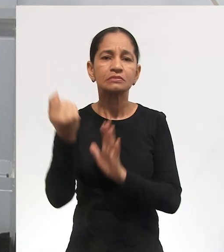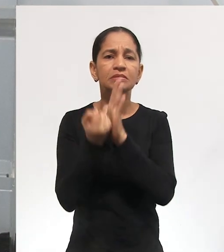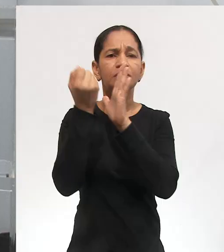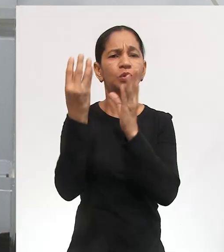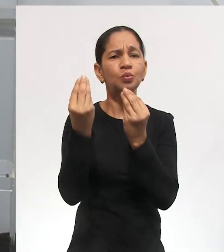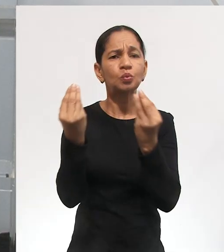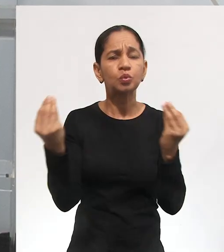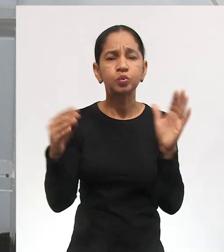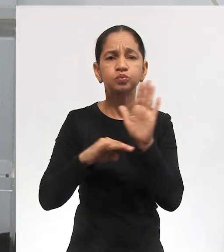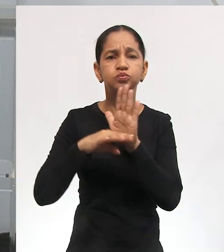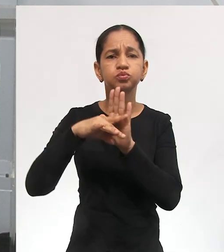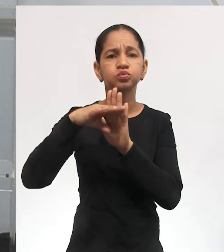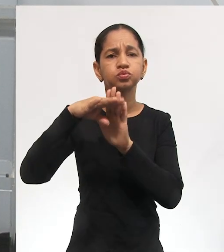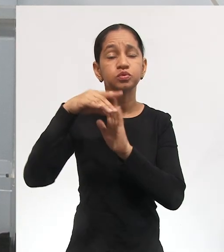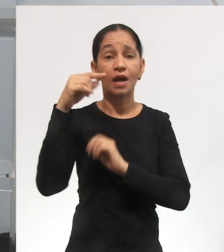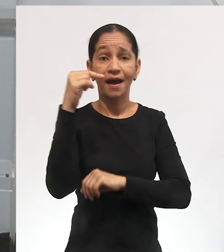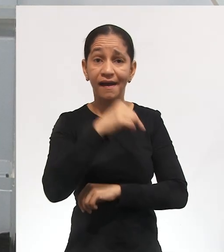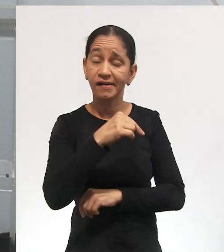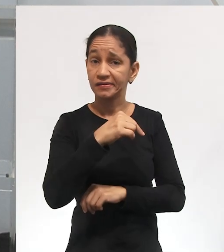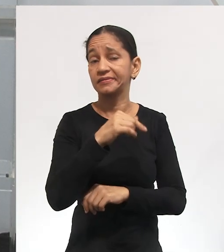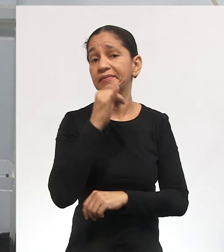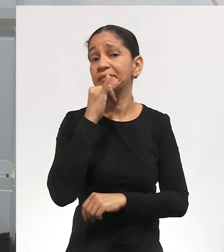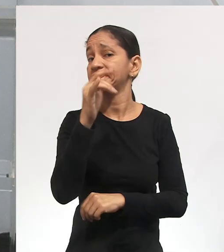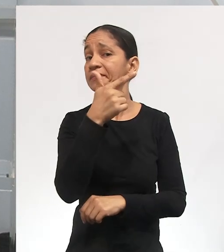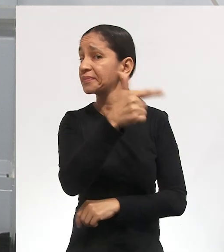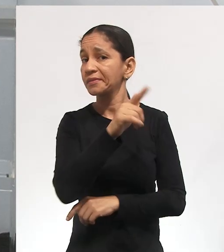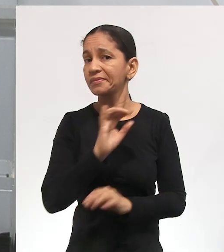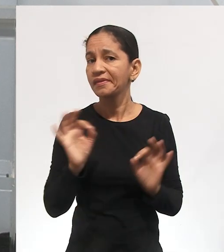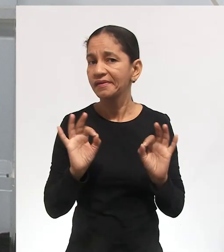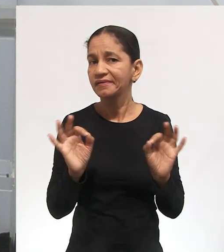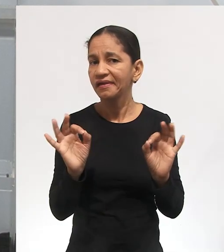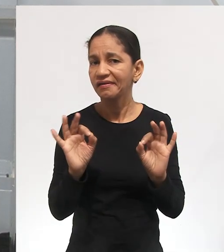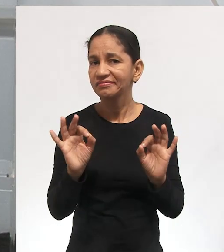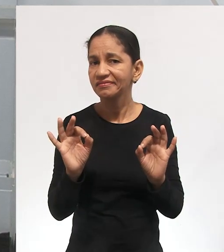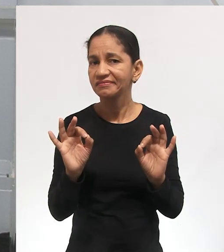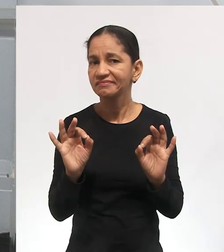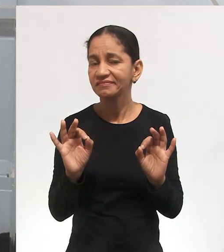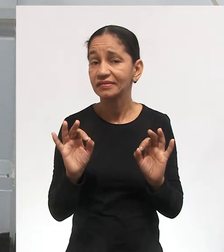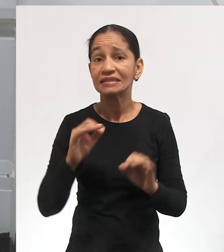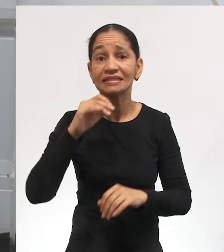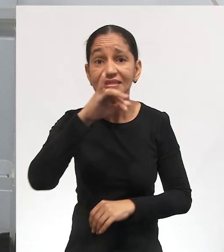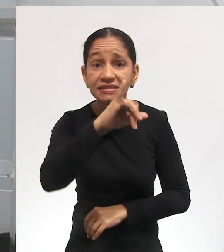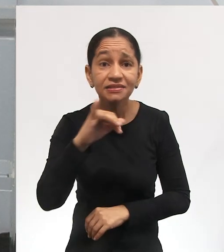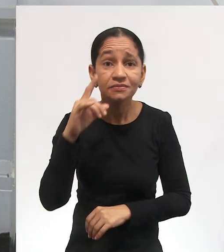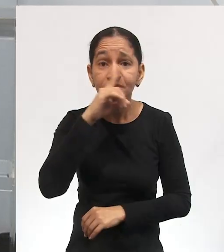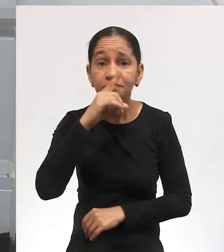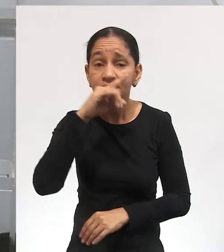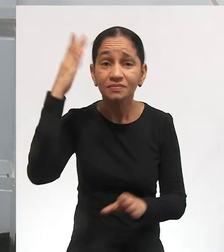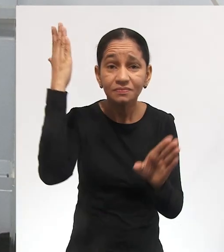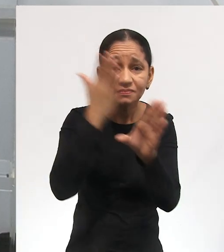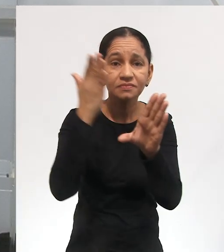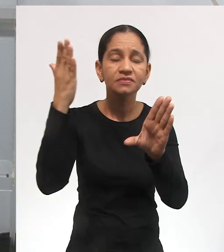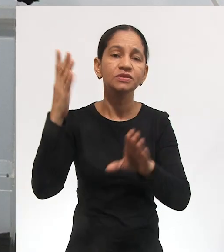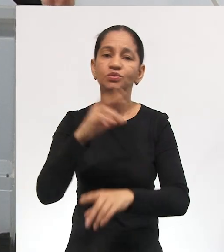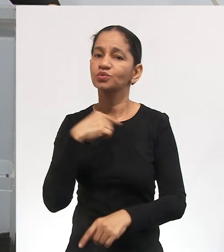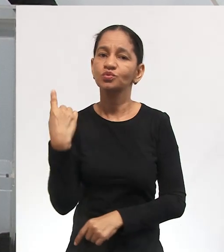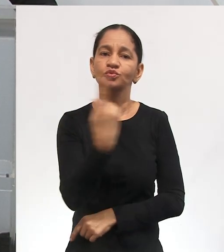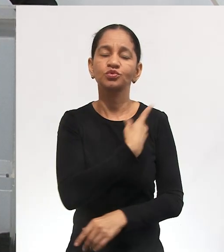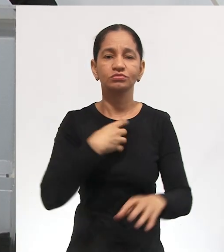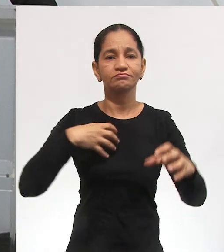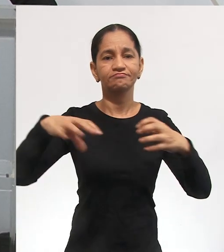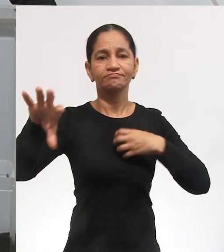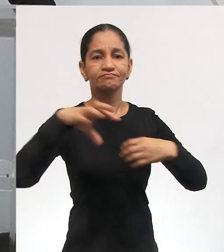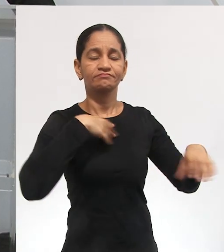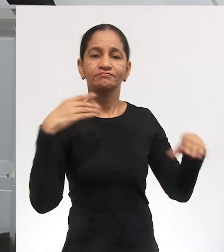ativos concentrados em outra. Nessa situação, se ficar comprovada a fraude, todo mundo vai ser